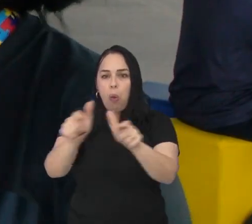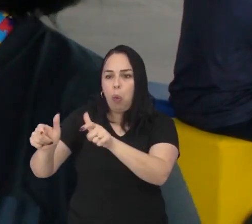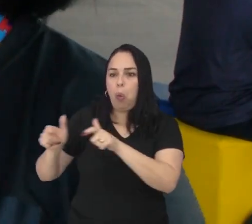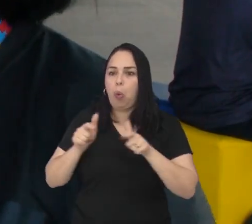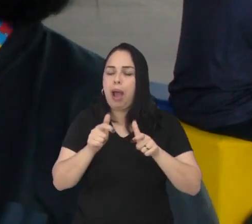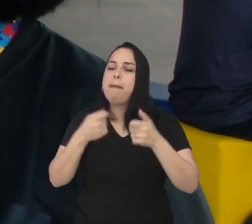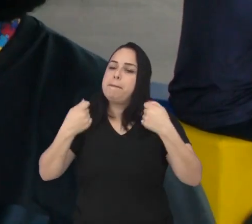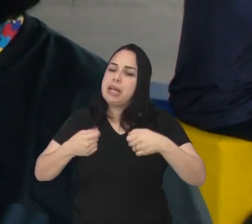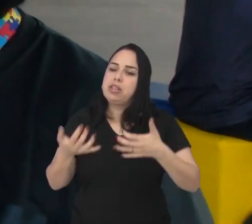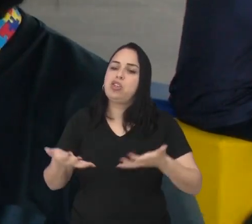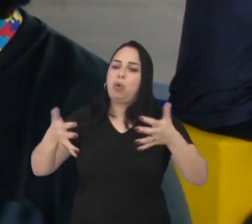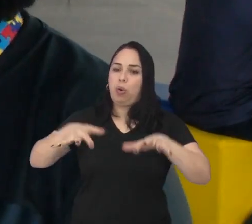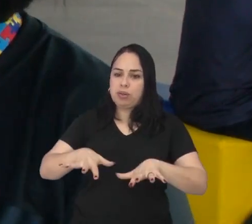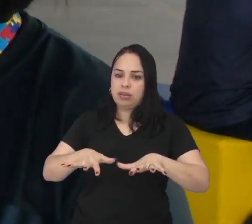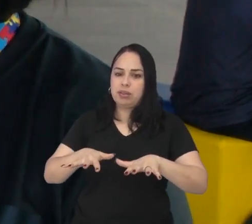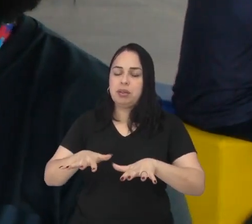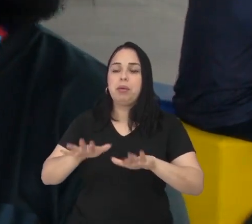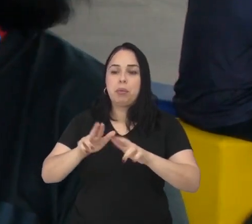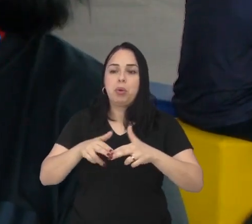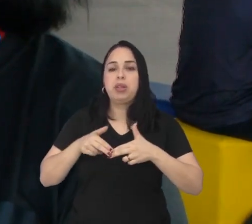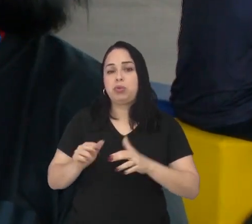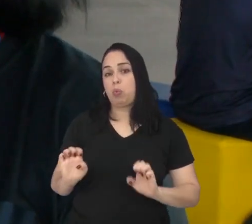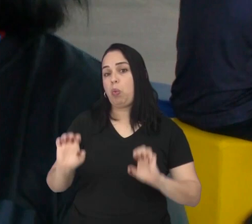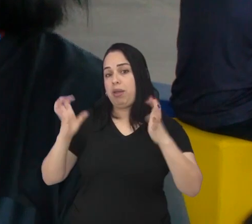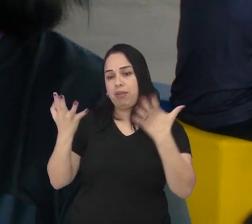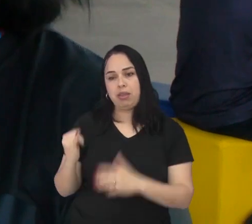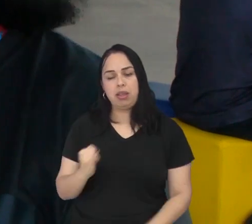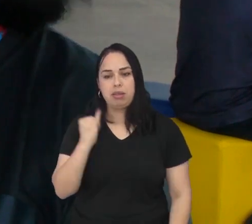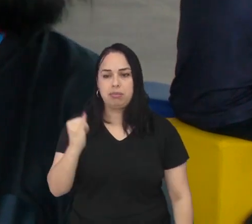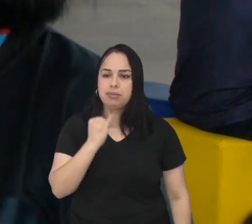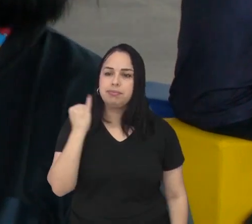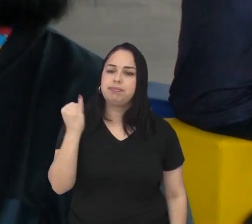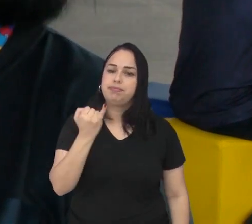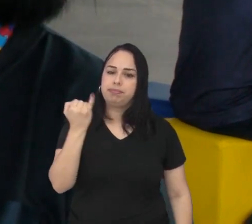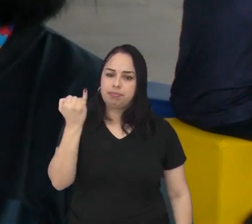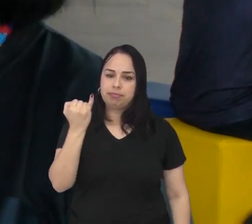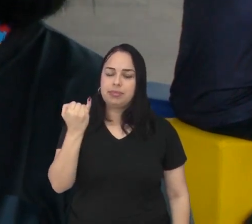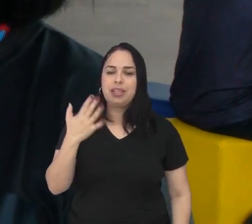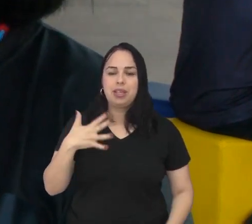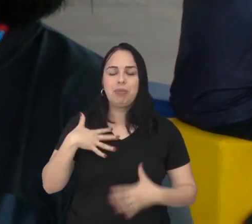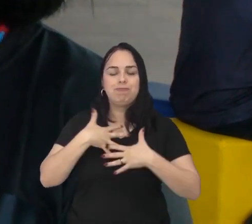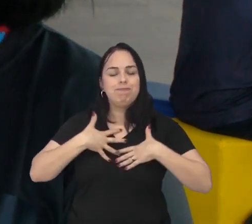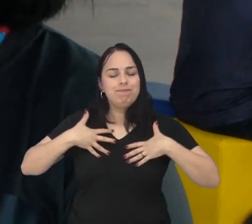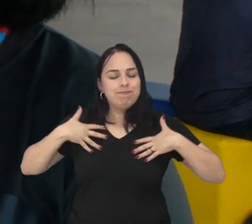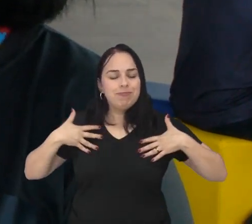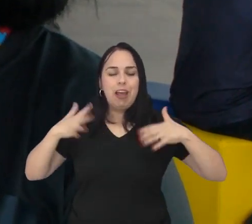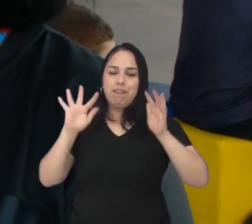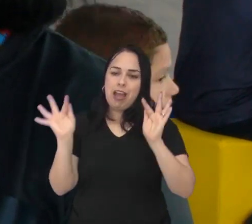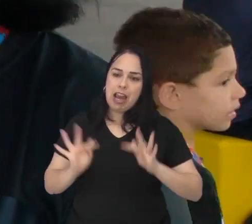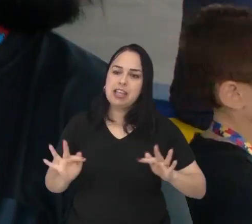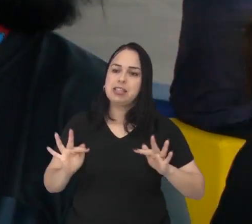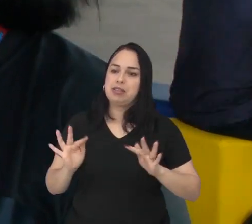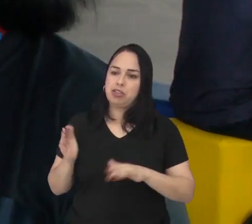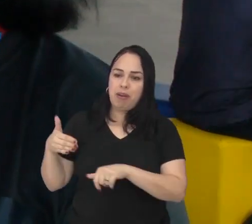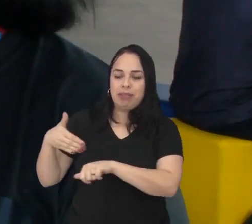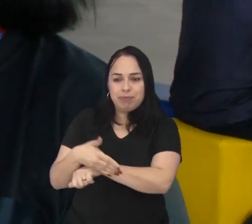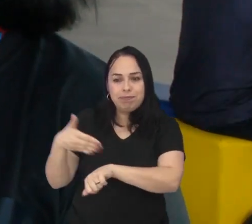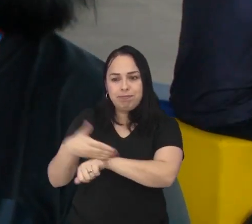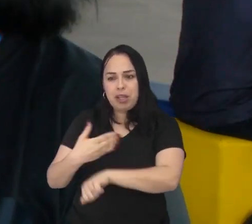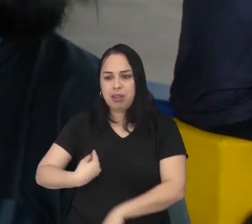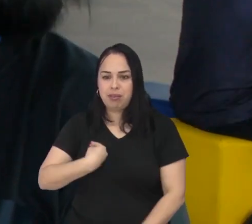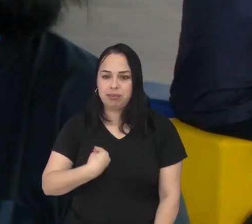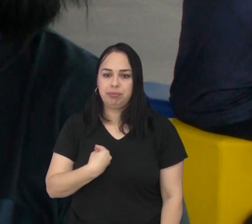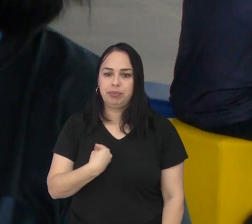incluídos em qualquer lugar, né? Então é um evento importante, né? E eu fico muito feliz de